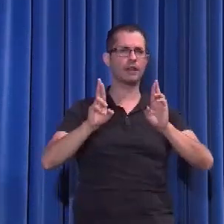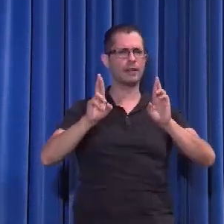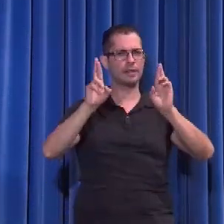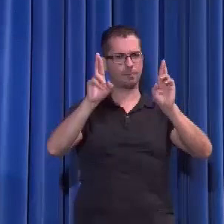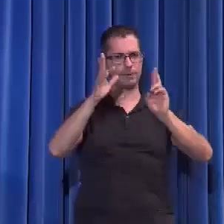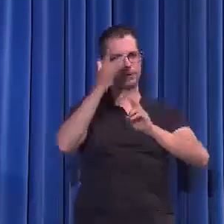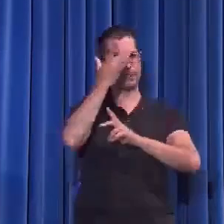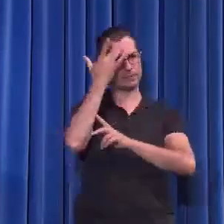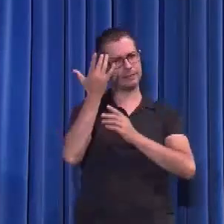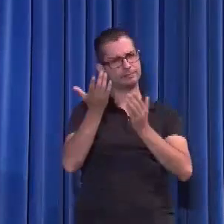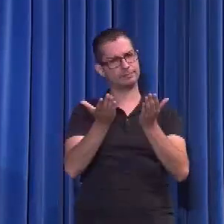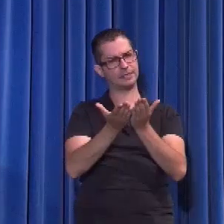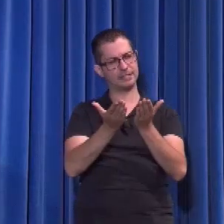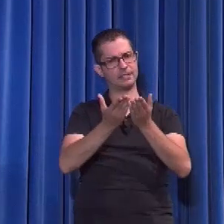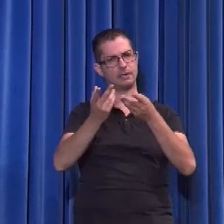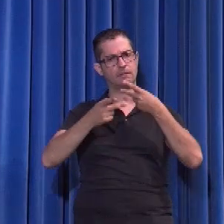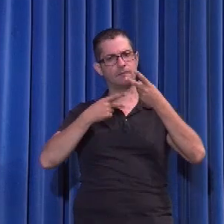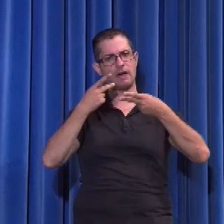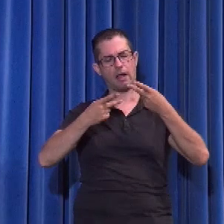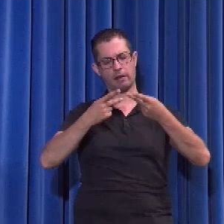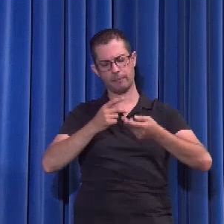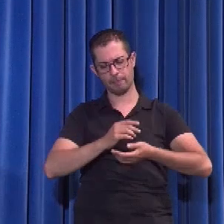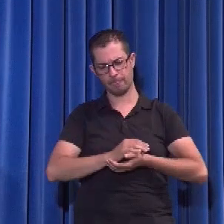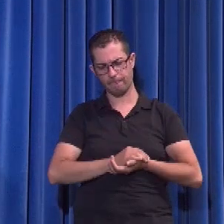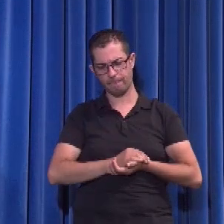cristã, diz: